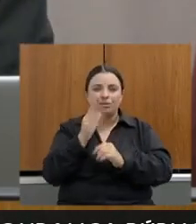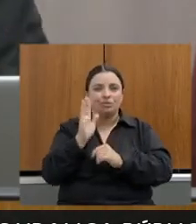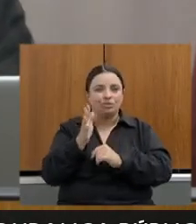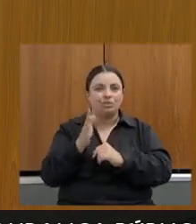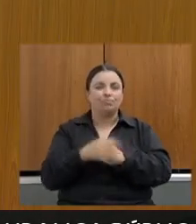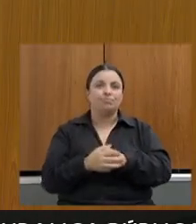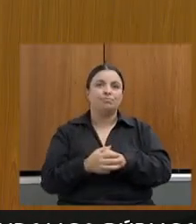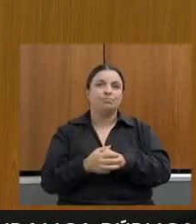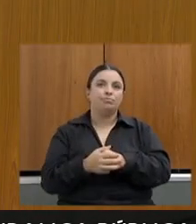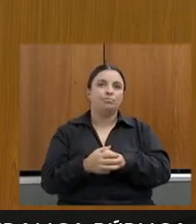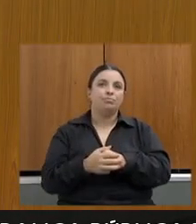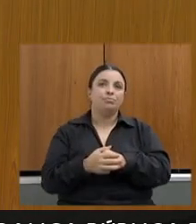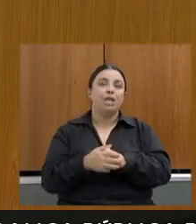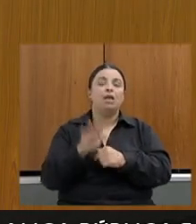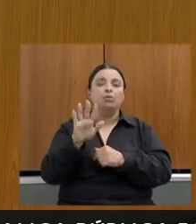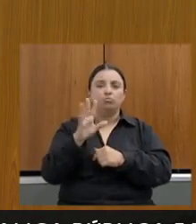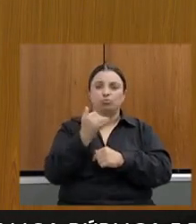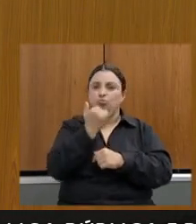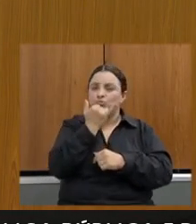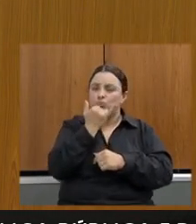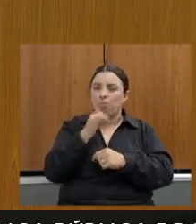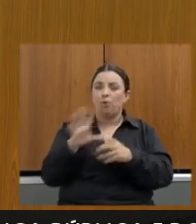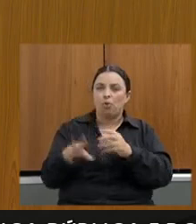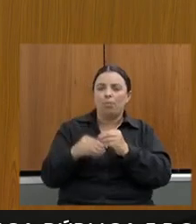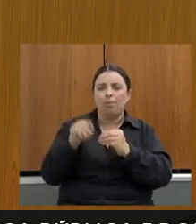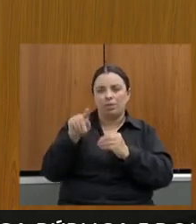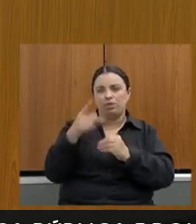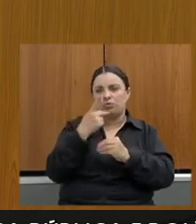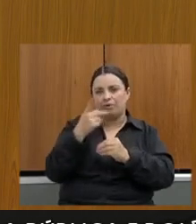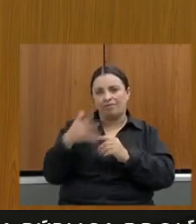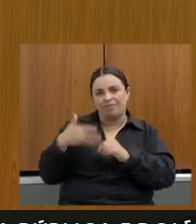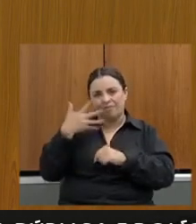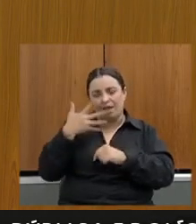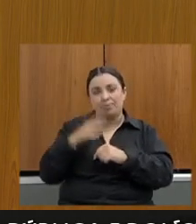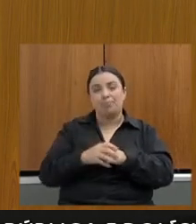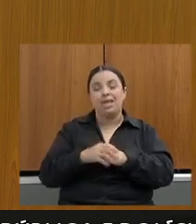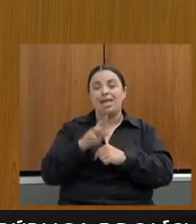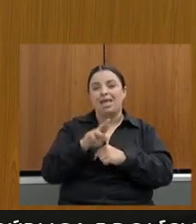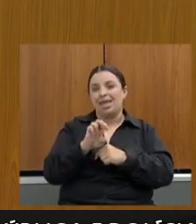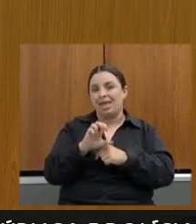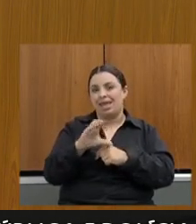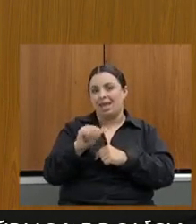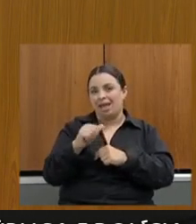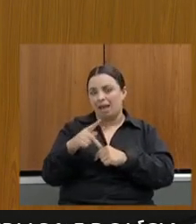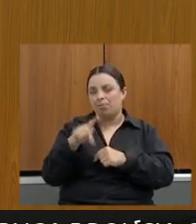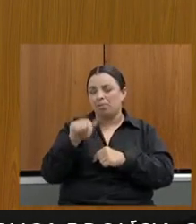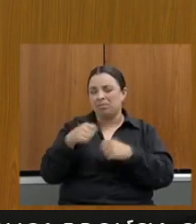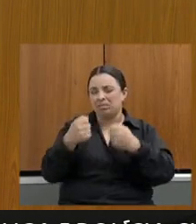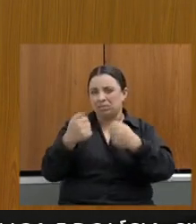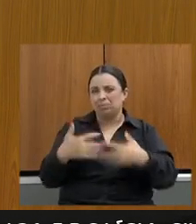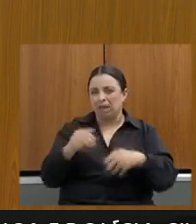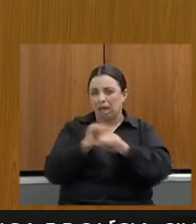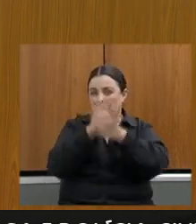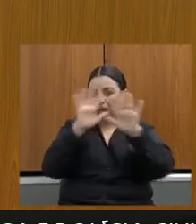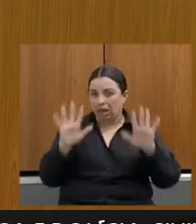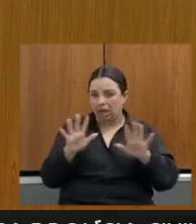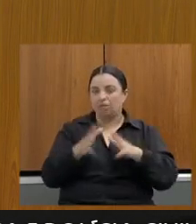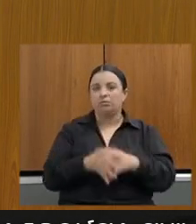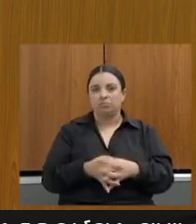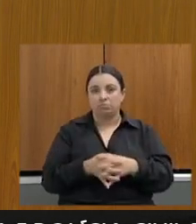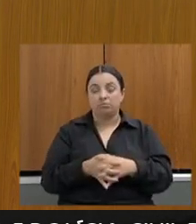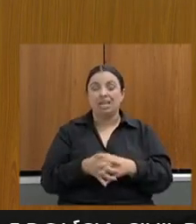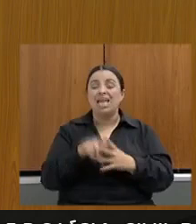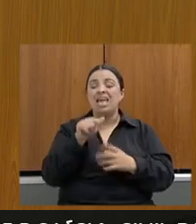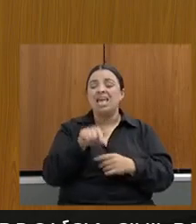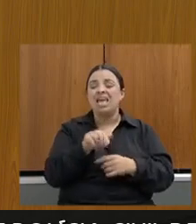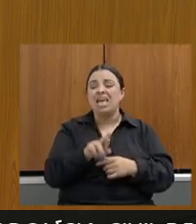secretária só só em comprimento aquele que o ascendência disse com a relação ao recap importantes Farias a isso é a